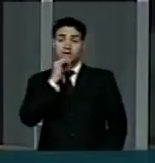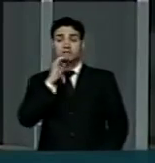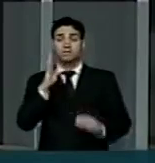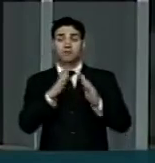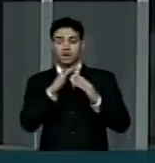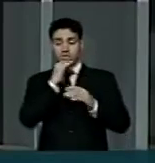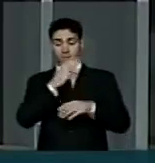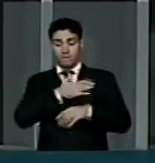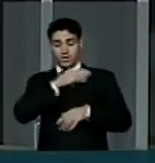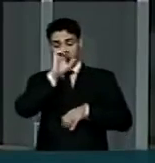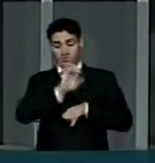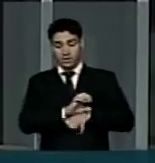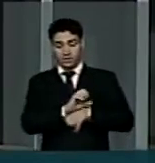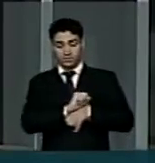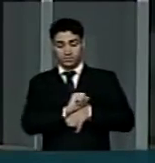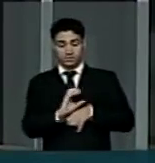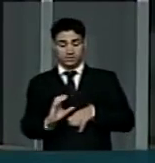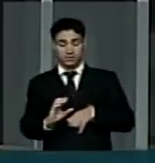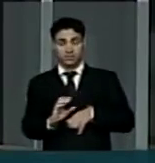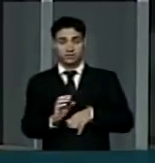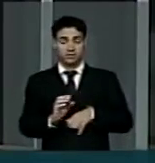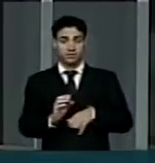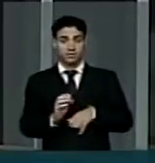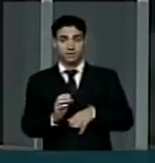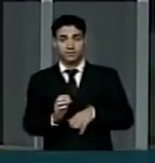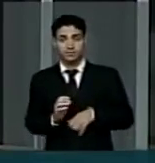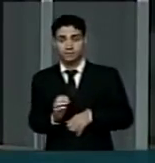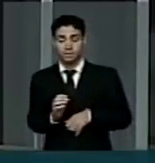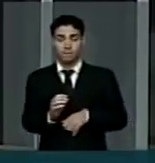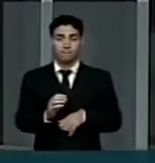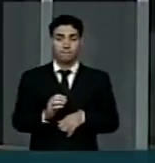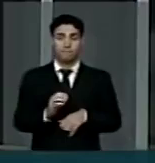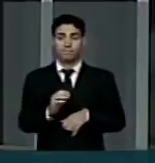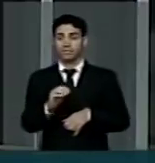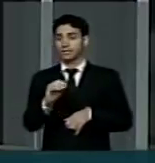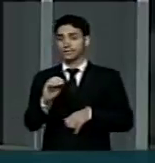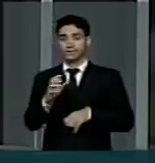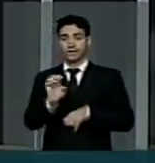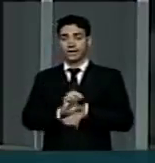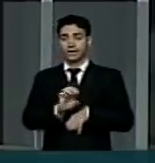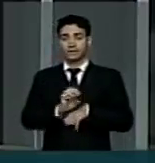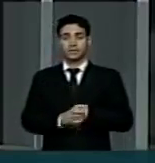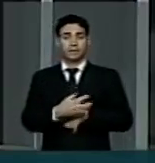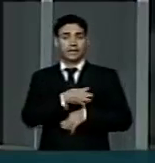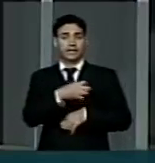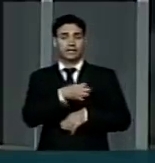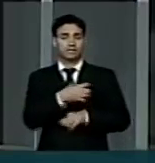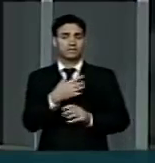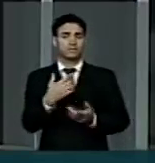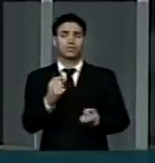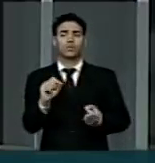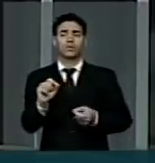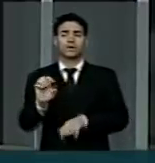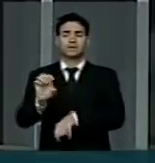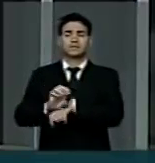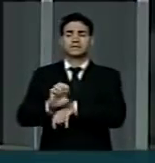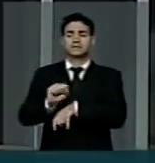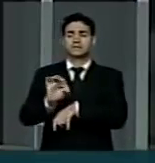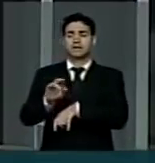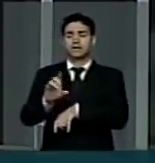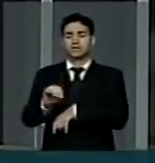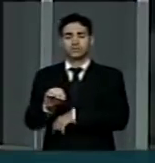meu estado de Santa Catarina, o estado do Amaury, a Bahia, o que é o estado da